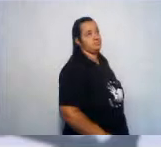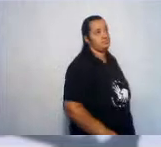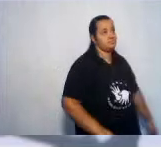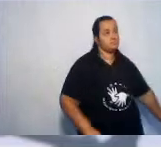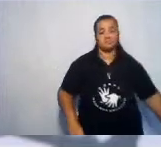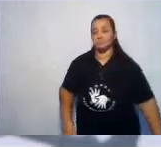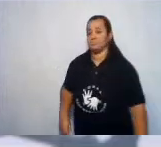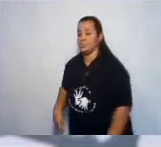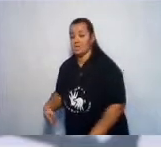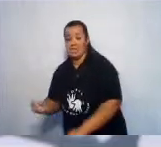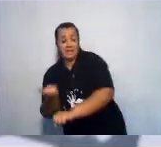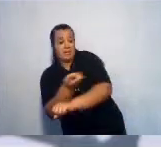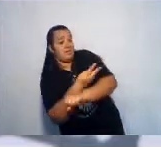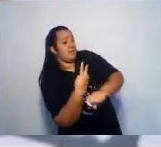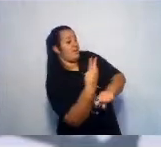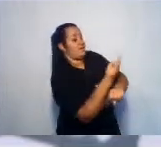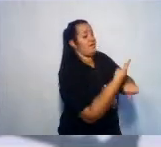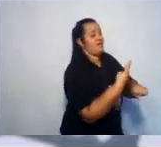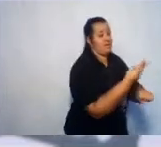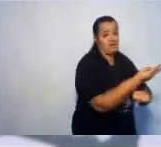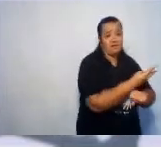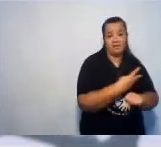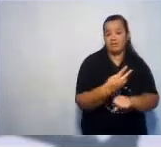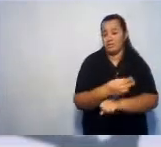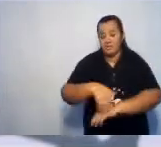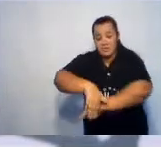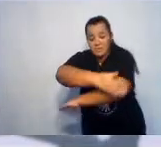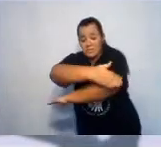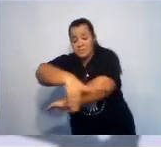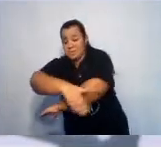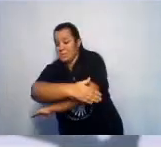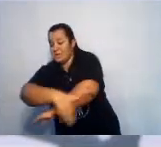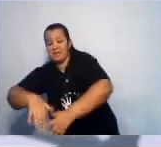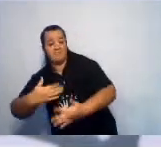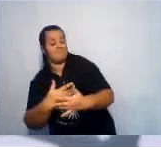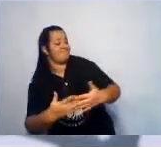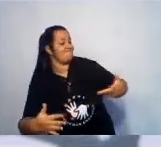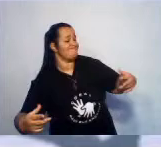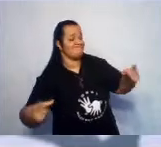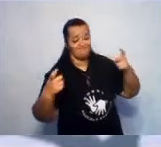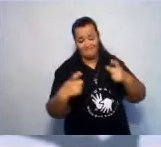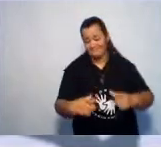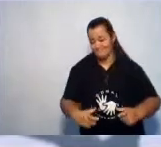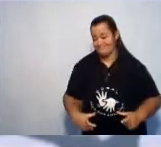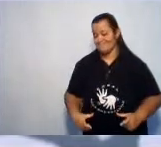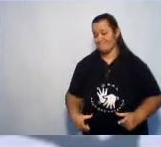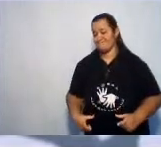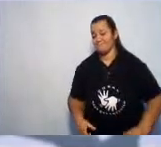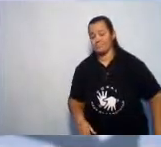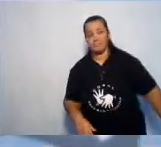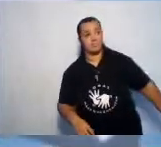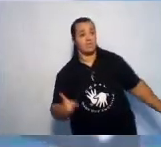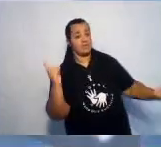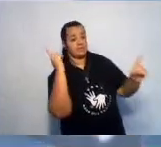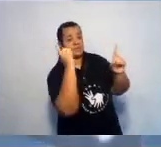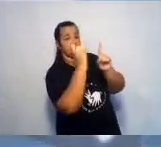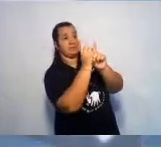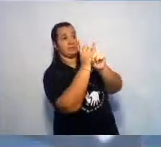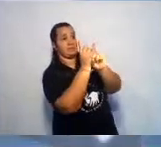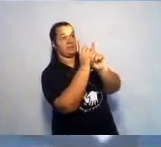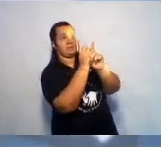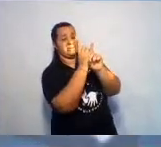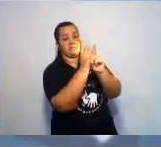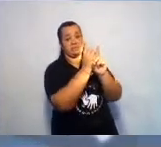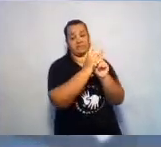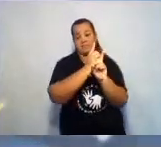E saio a te procurar nas esquinas, em qualquer lugar. Às vezes chego a te encontrar